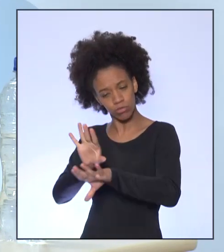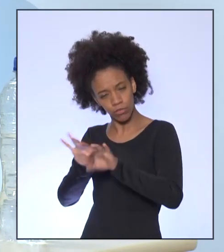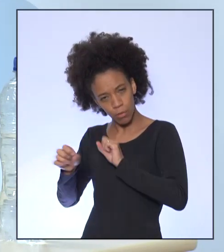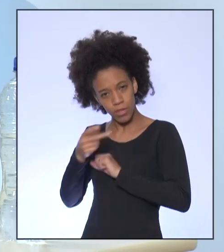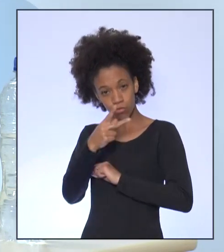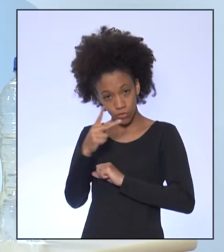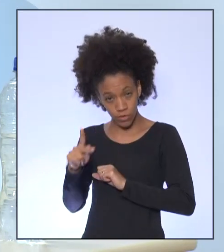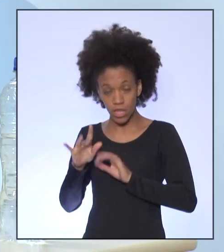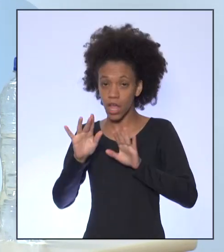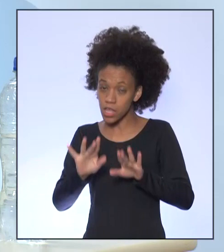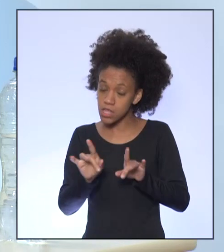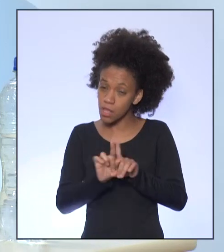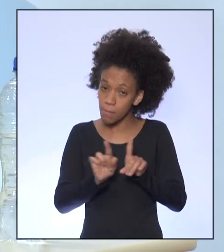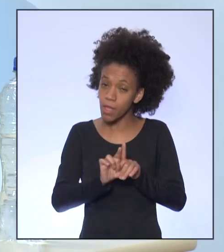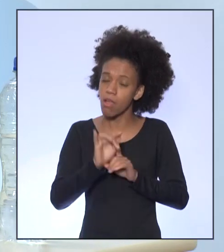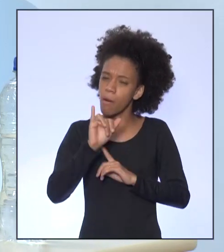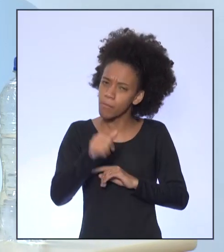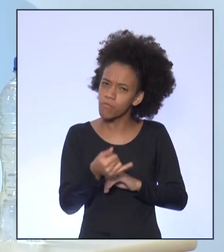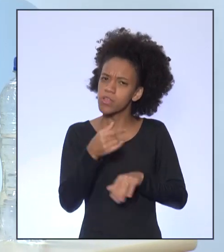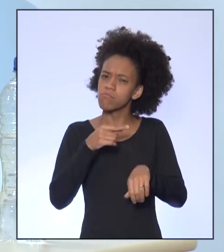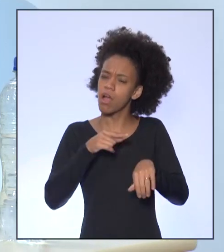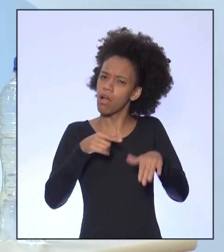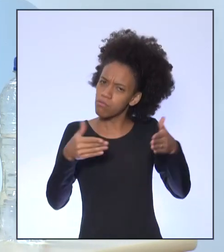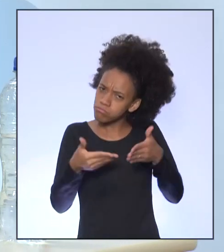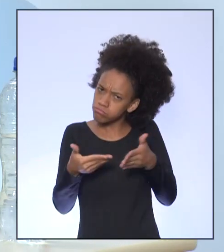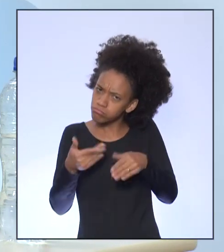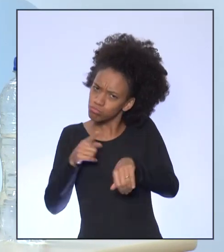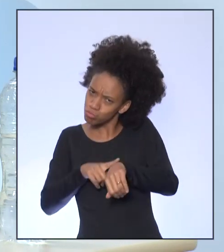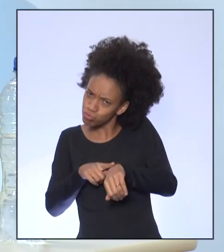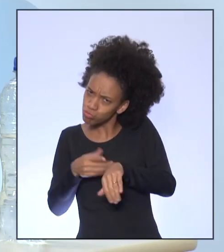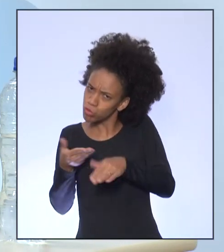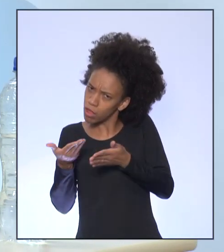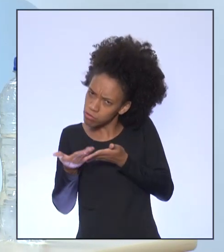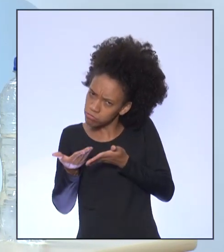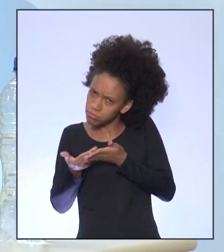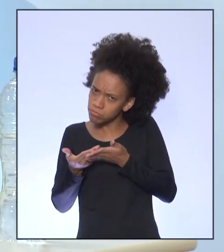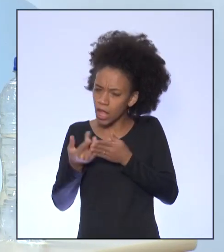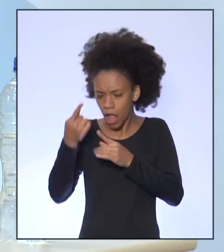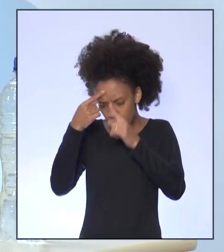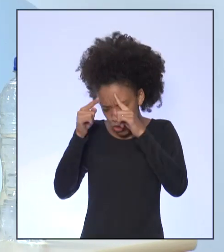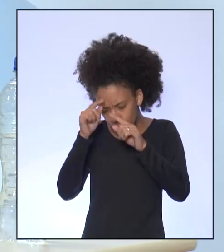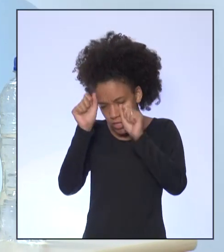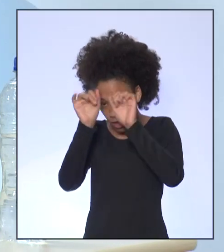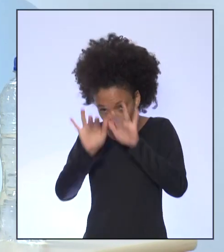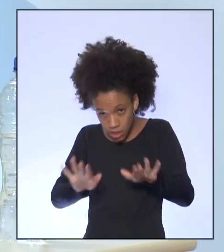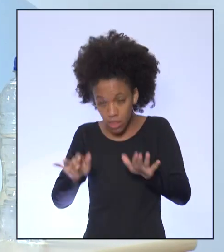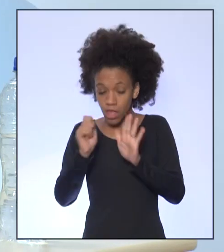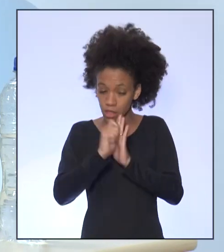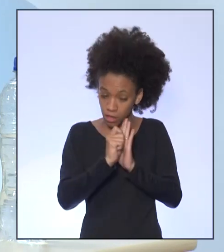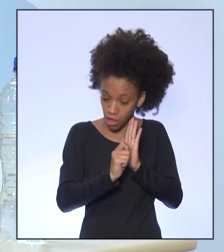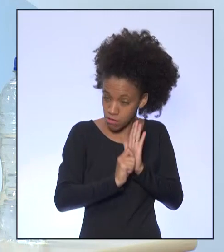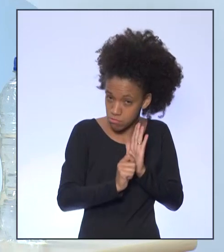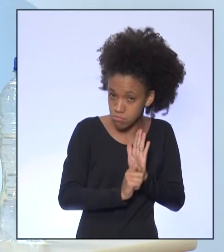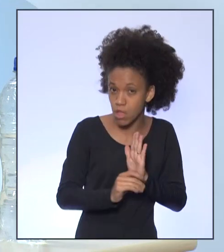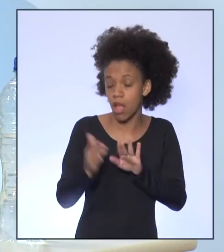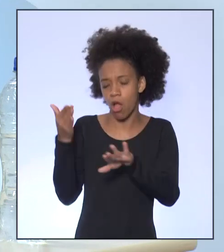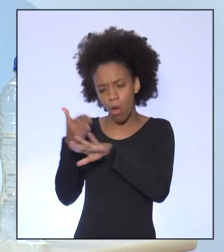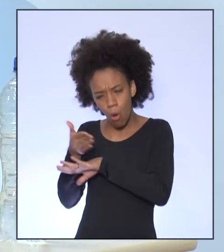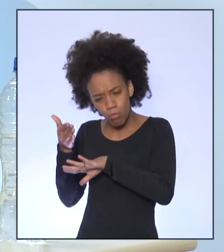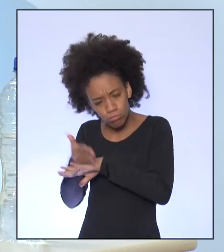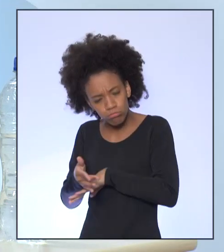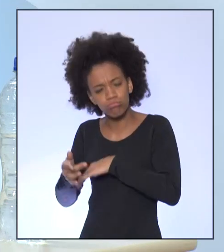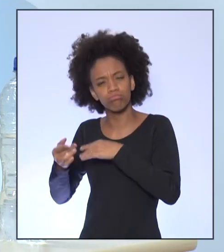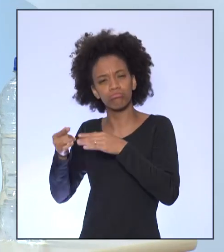E aproveitar esse momento, tirando todas as dúvidas, anotando, questionando,